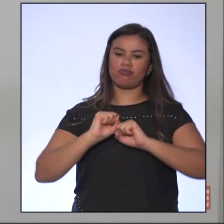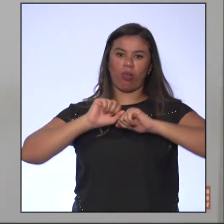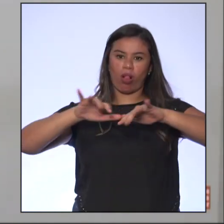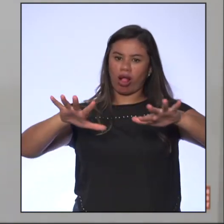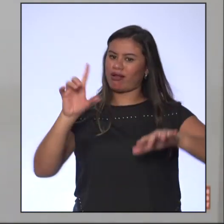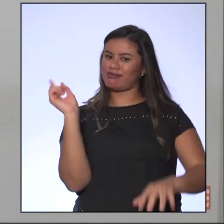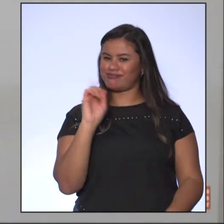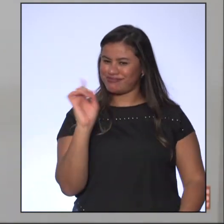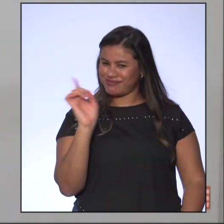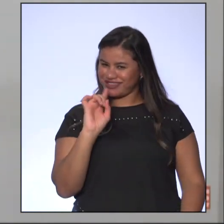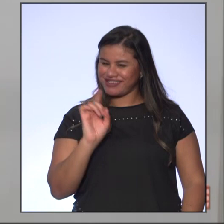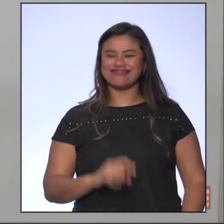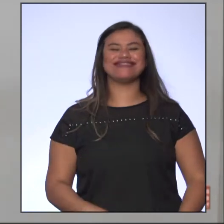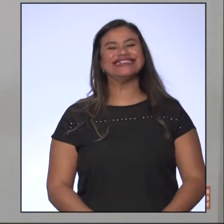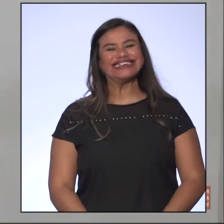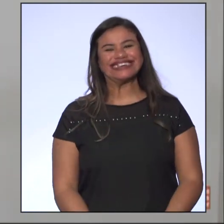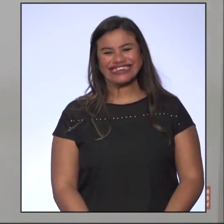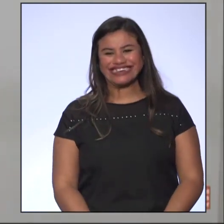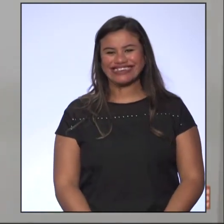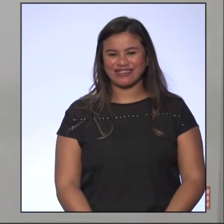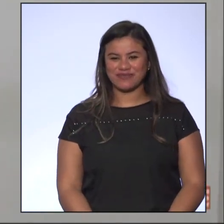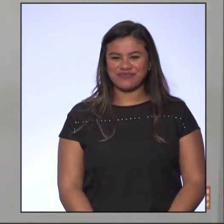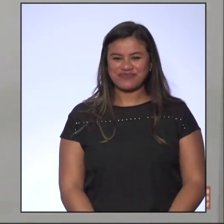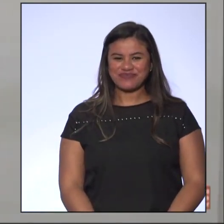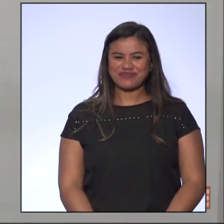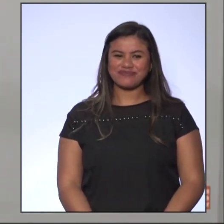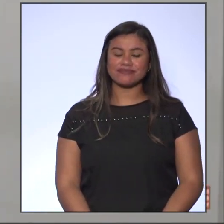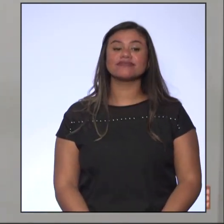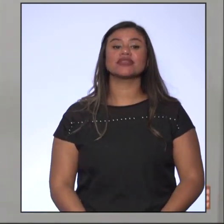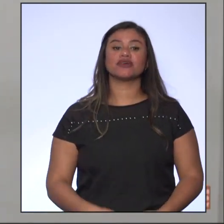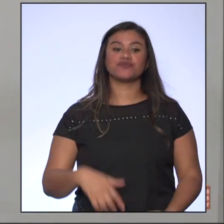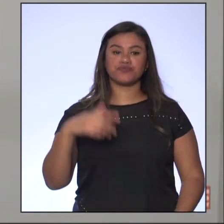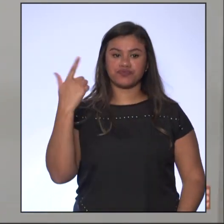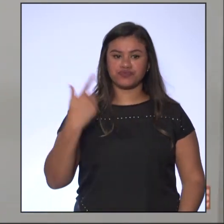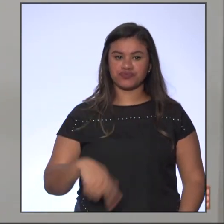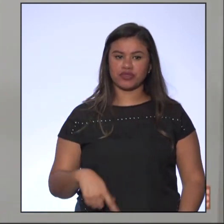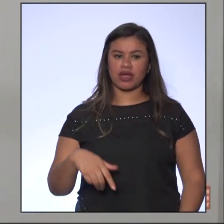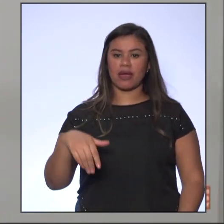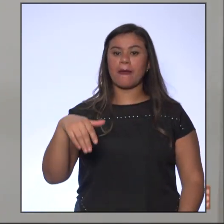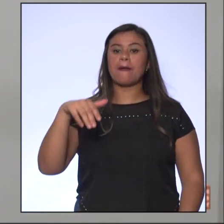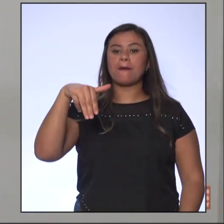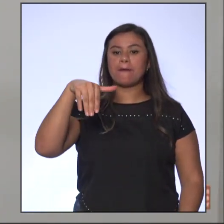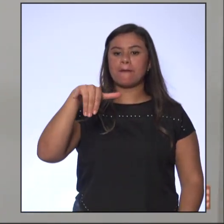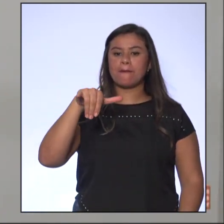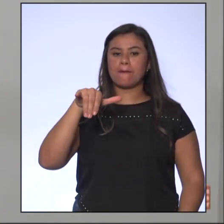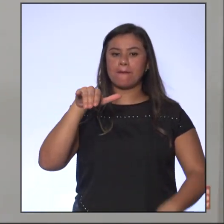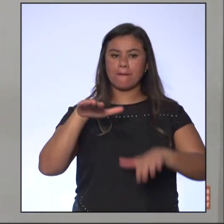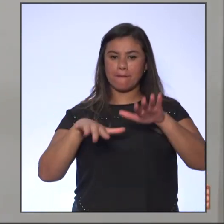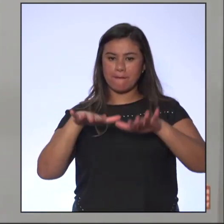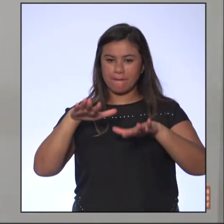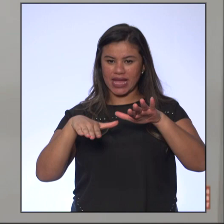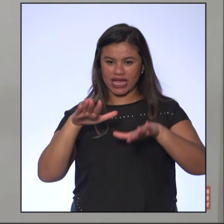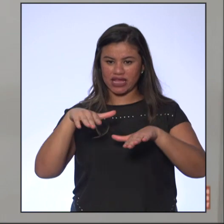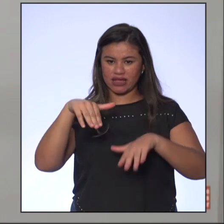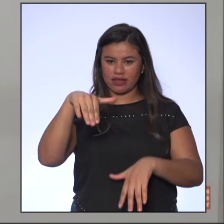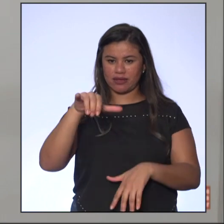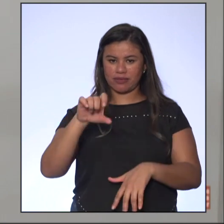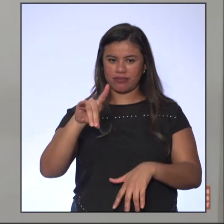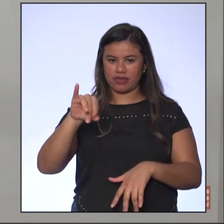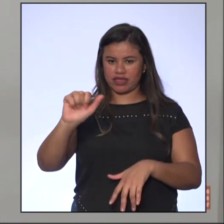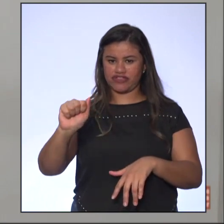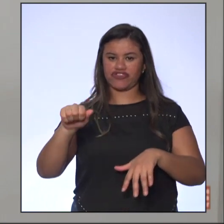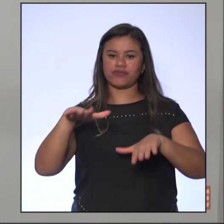vou te contar aqui. Olha lá, vamos lembrar primeiramente aqui de média. Eu quero que você